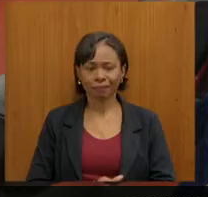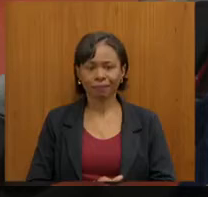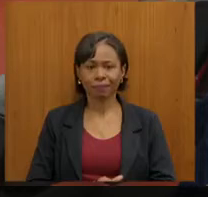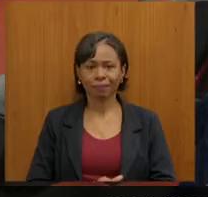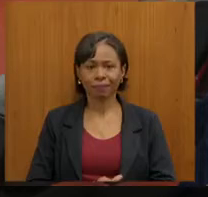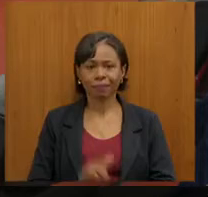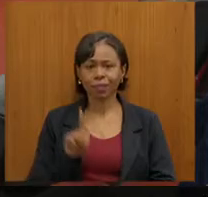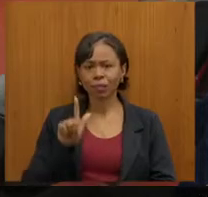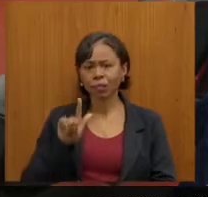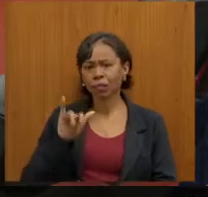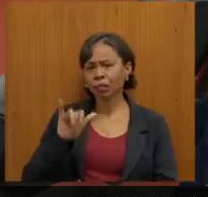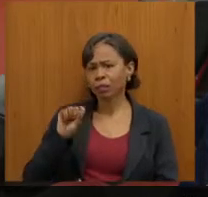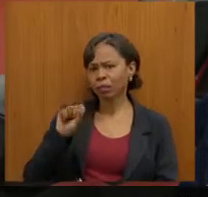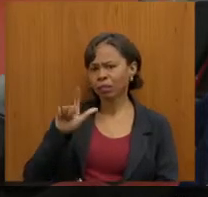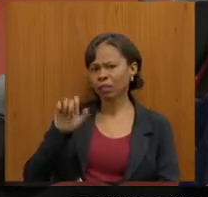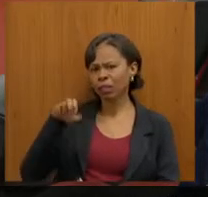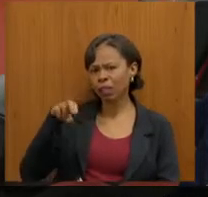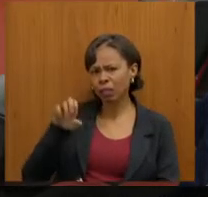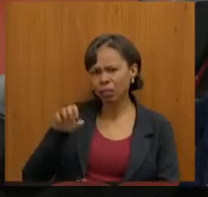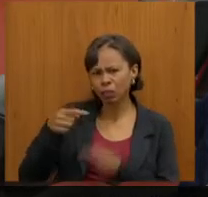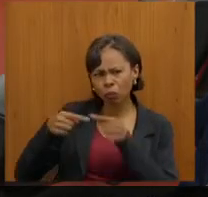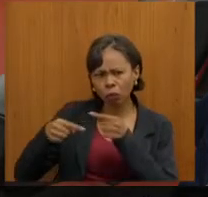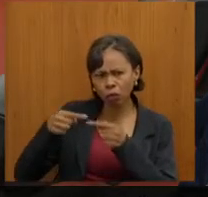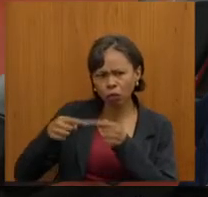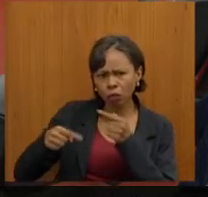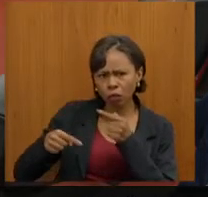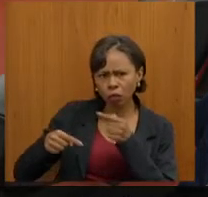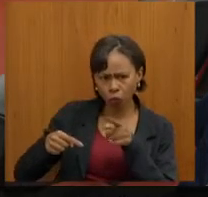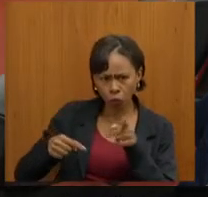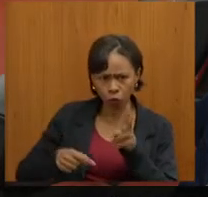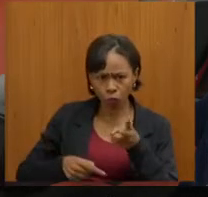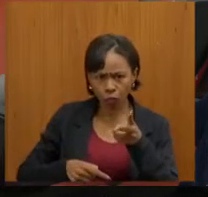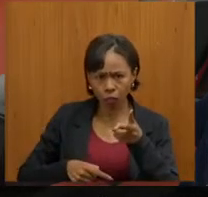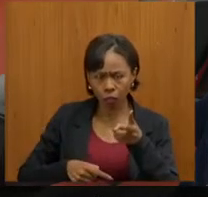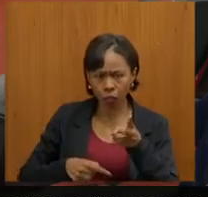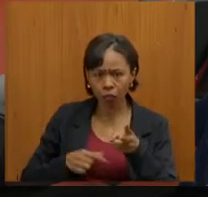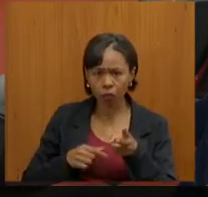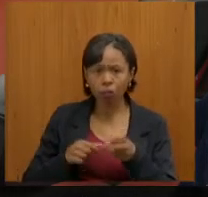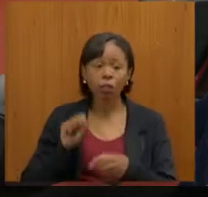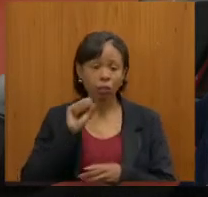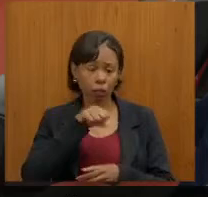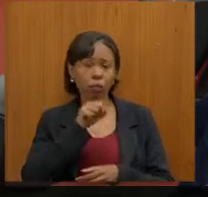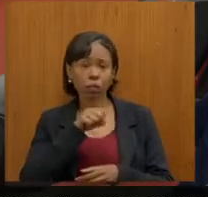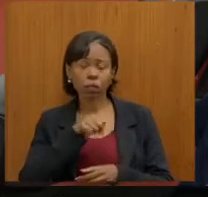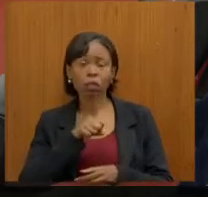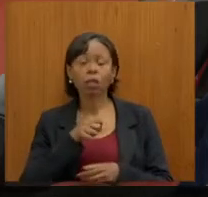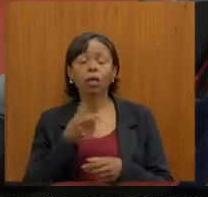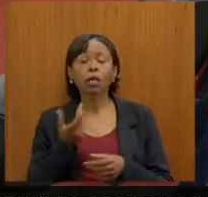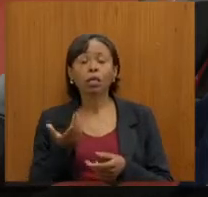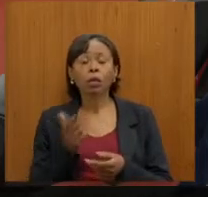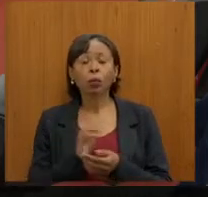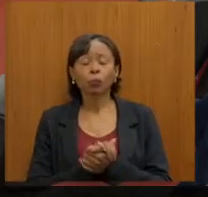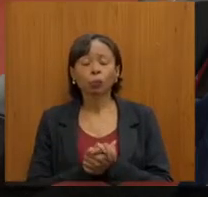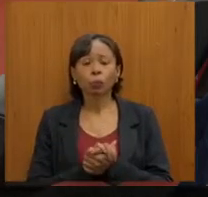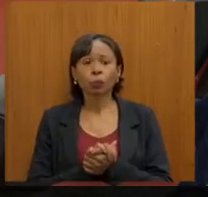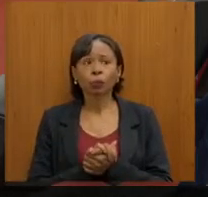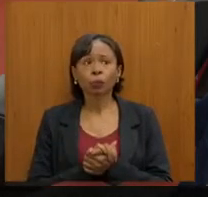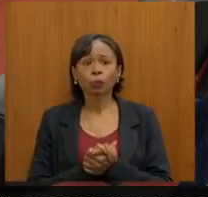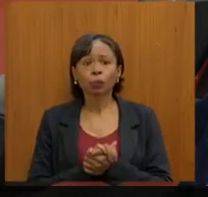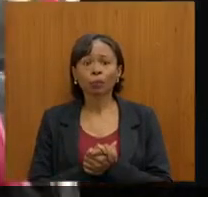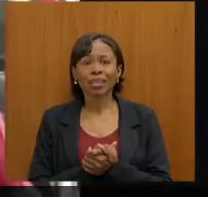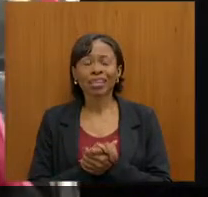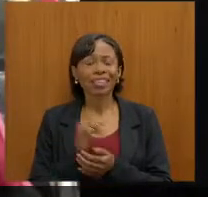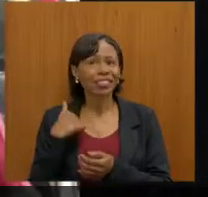Giovani não sei se deu um problema de conexão vai continuar em até onde eu vi